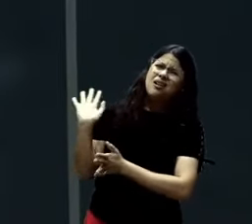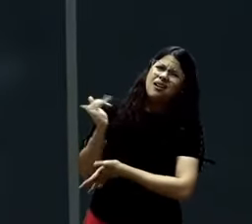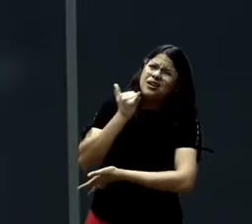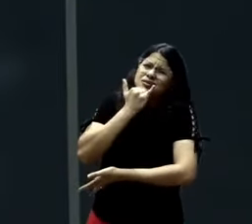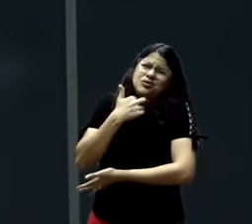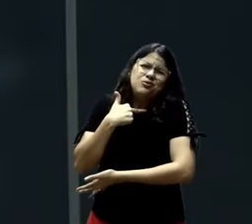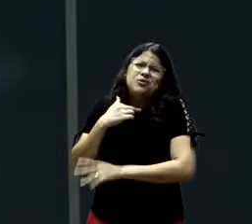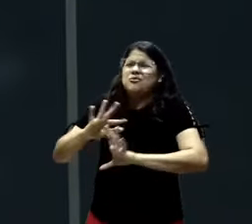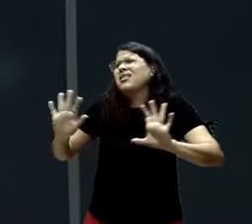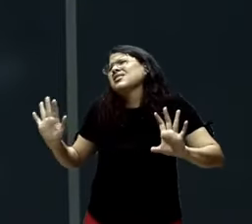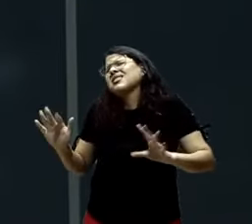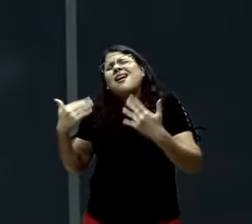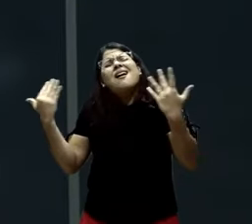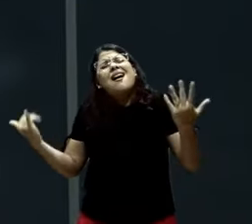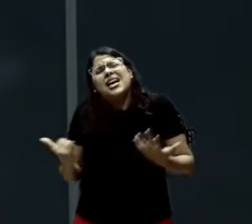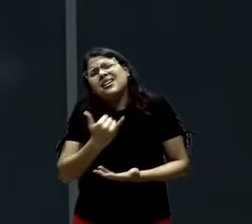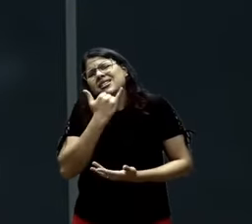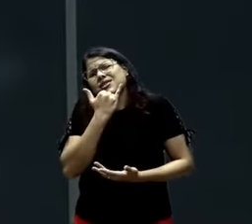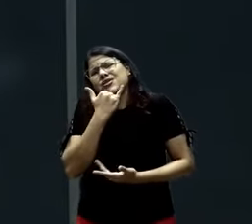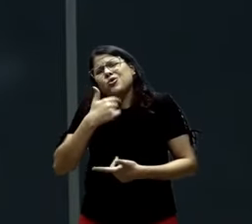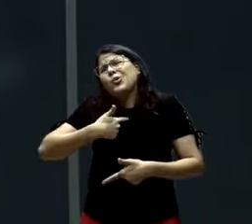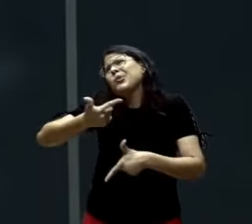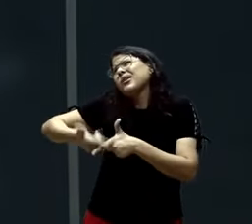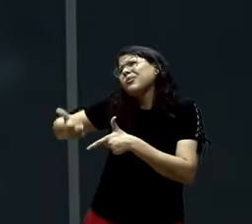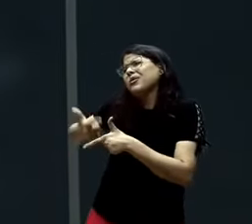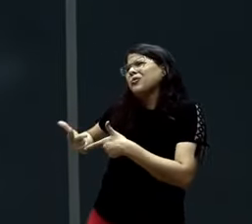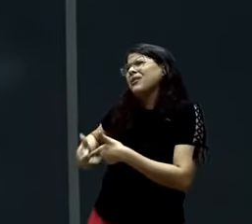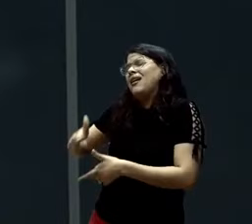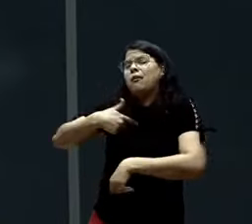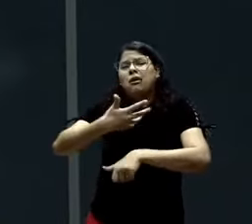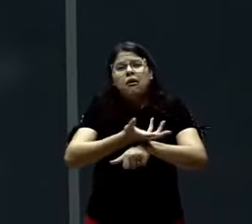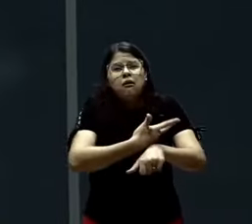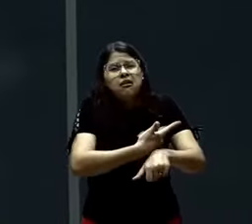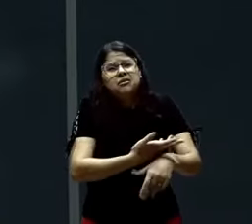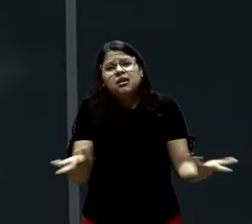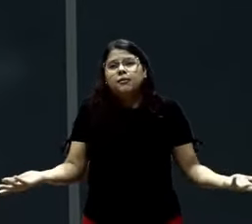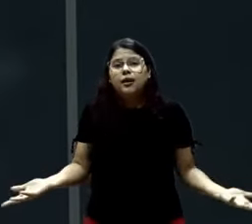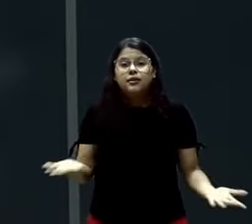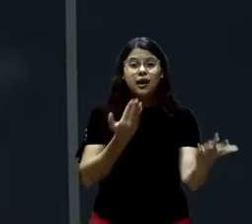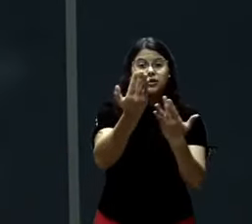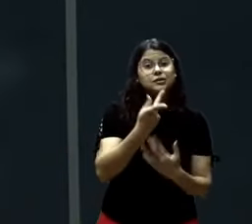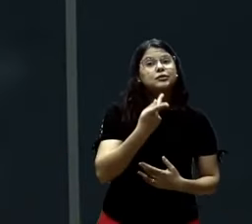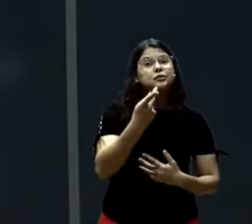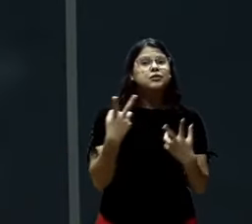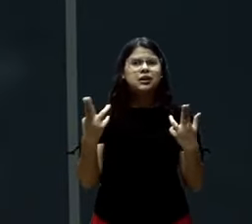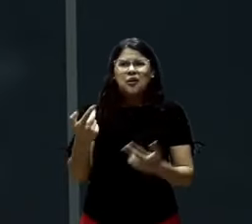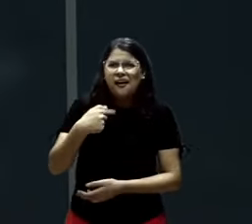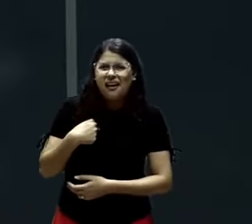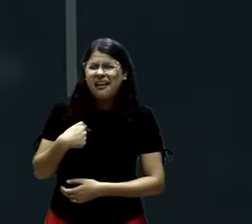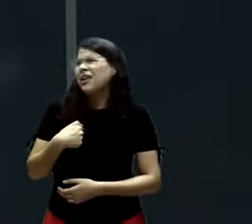chama para alguma coisa, a gente começa a colocar empecilhos. Quem sou eu? Eu não